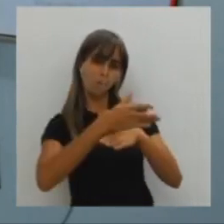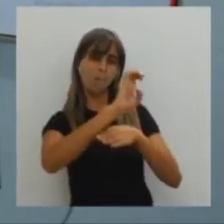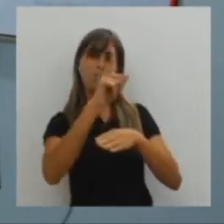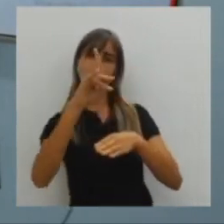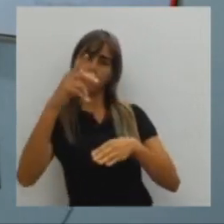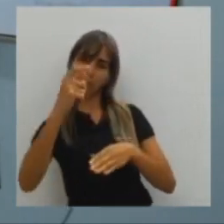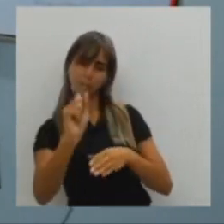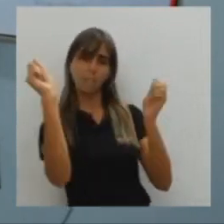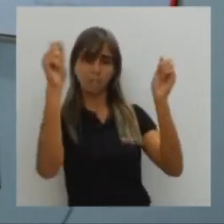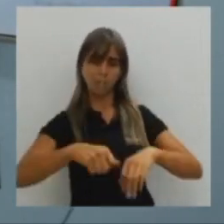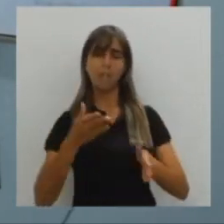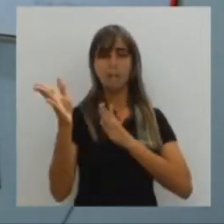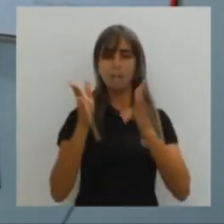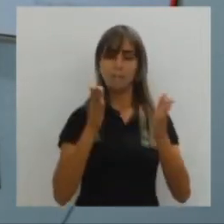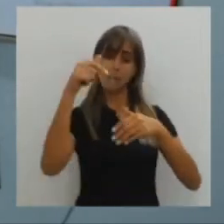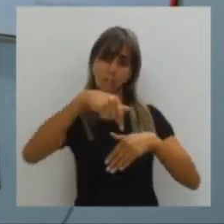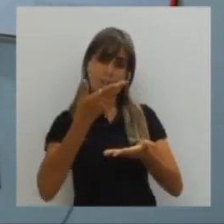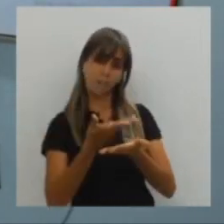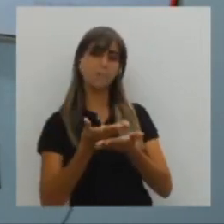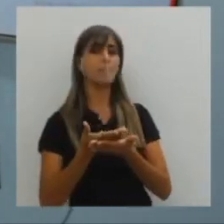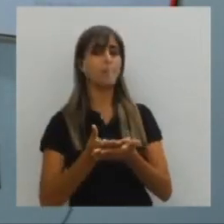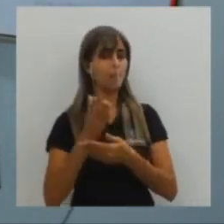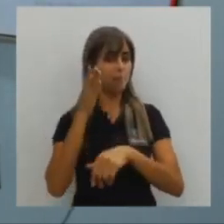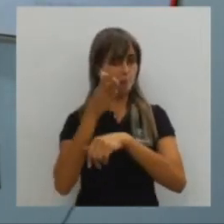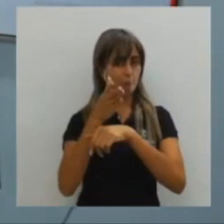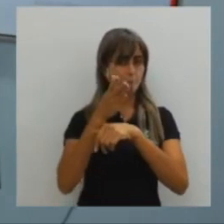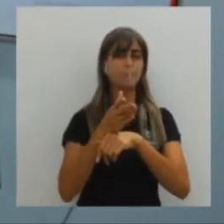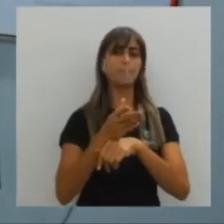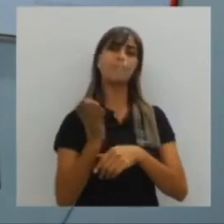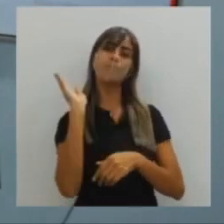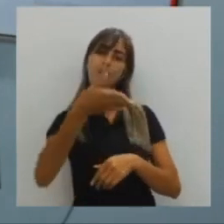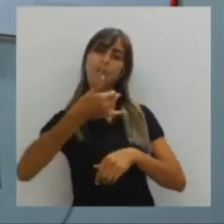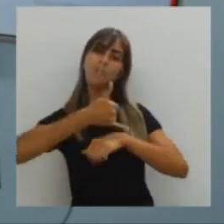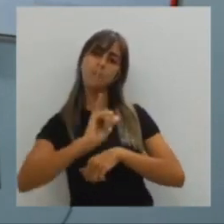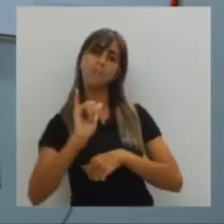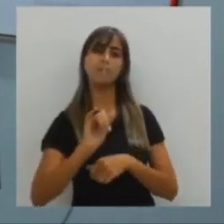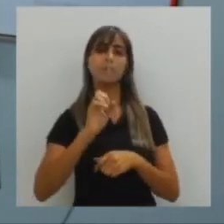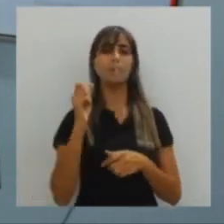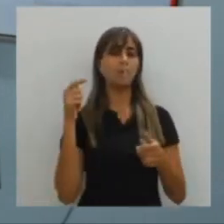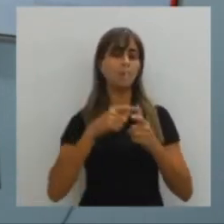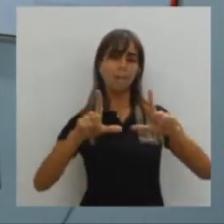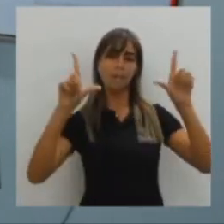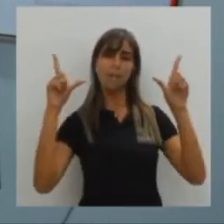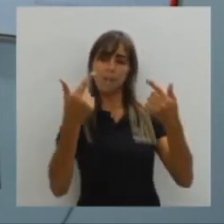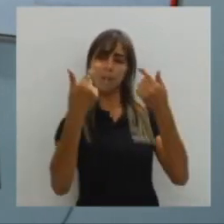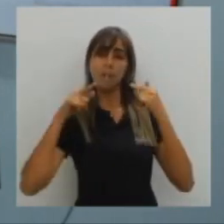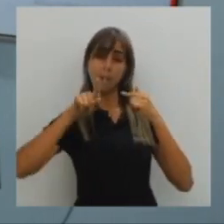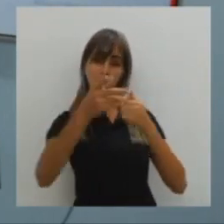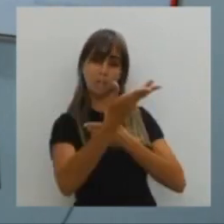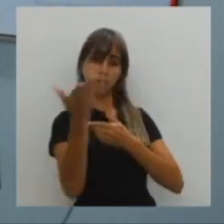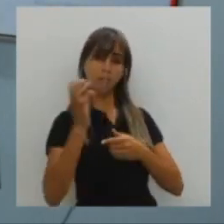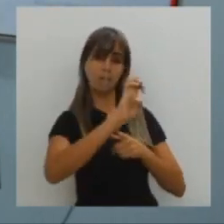EducaPE e você pode ter acesso a essa aula que já está lá gravada, tá certo? Então, já aproveitando o embalo, aqui em minhas mãos eu tenho esse convite para